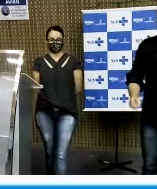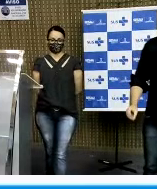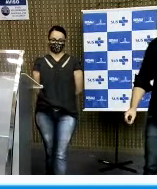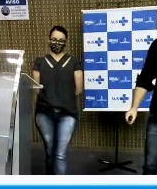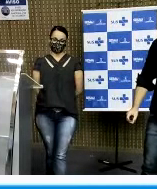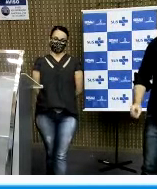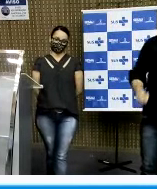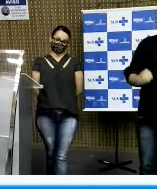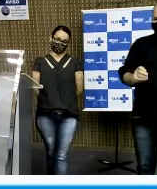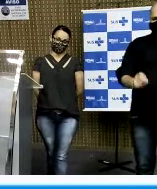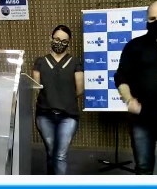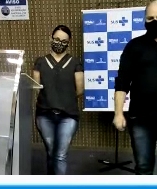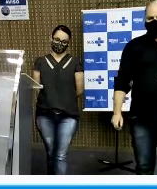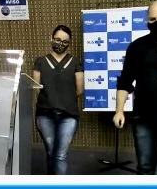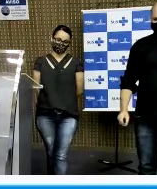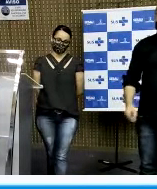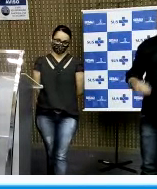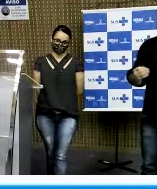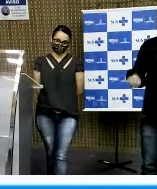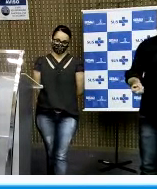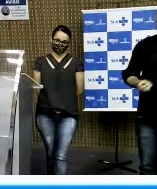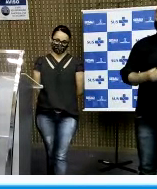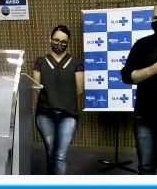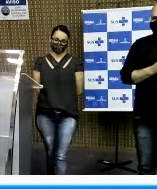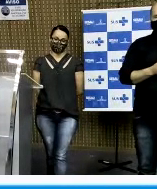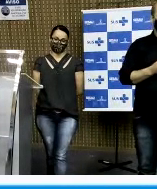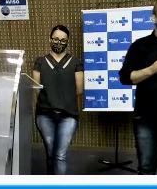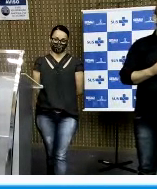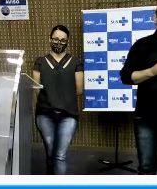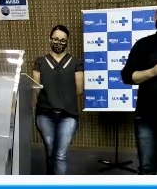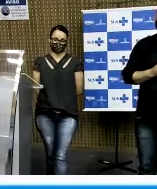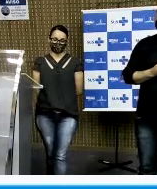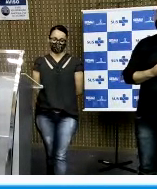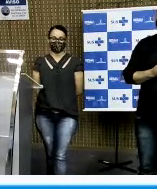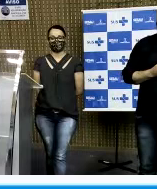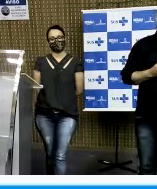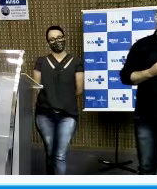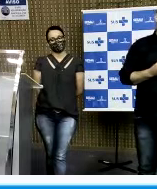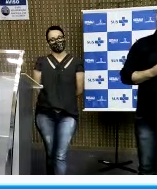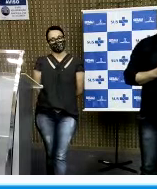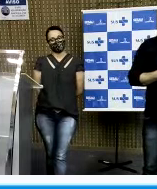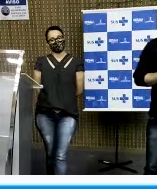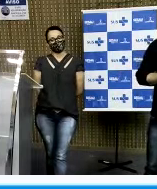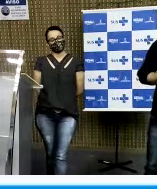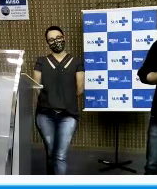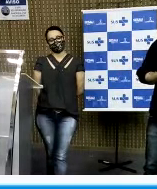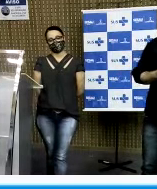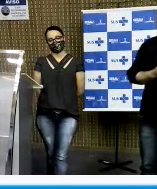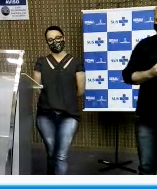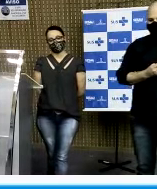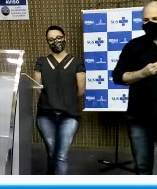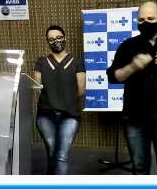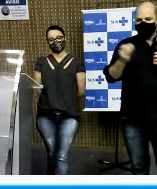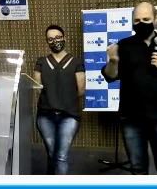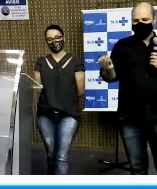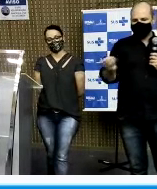atendimento em domicílio pelo profissional enfermeiro, as suas famílias, nós estamos ali em 2020 com a taxa de 19,5% em relação à